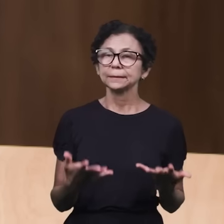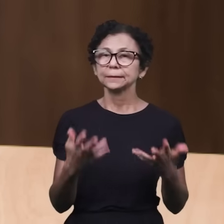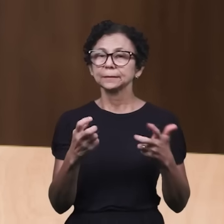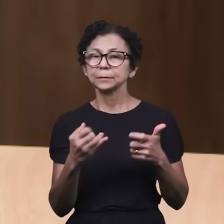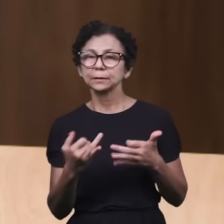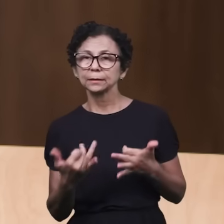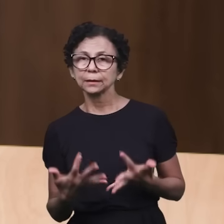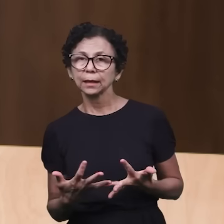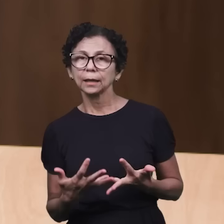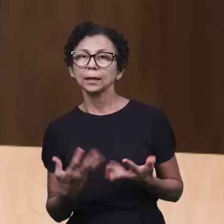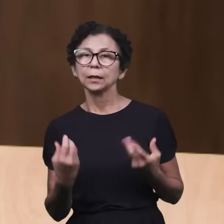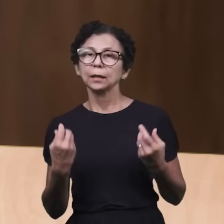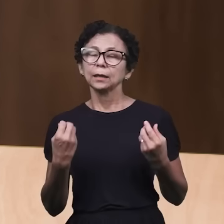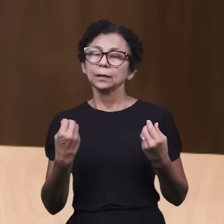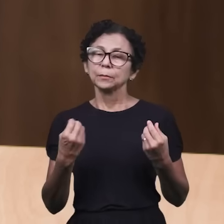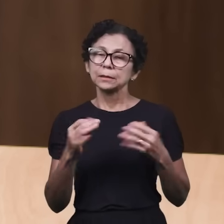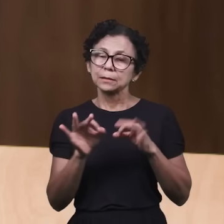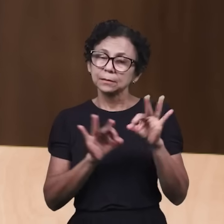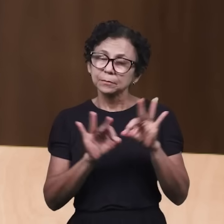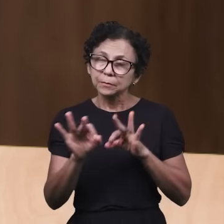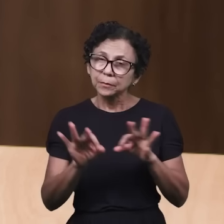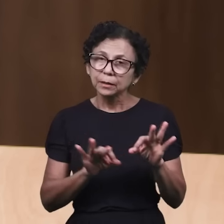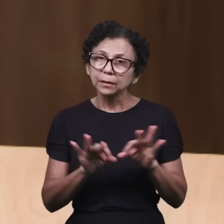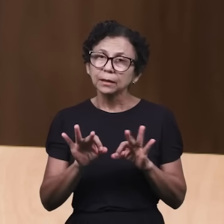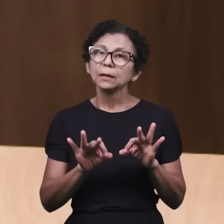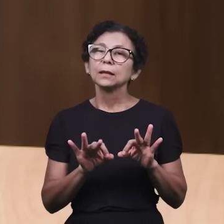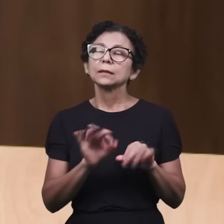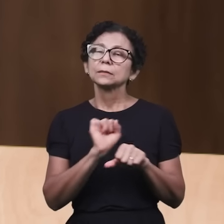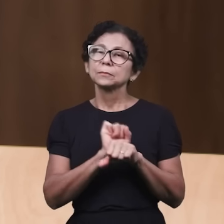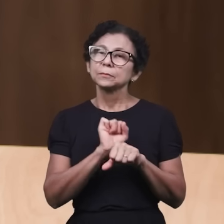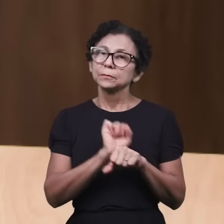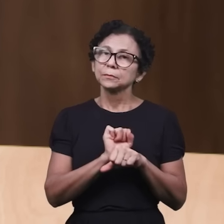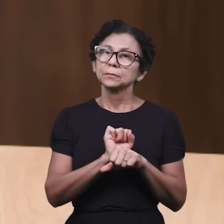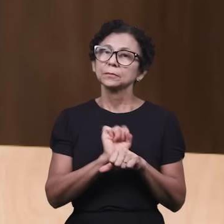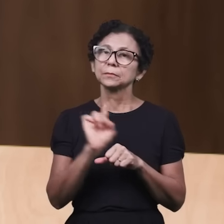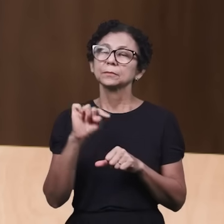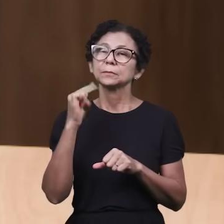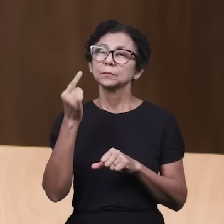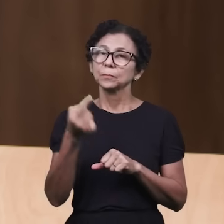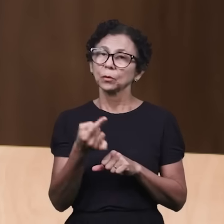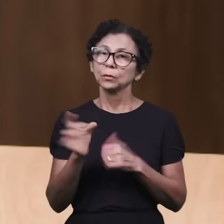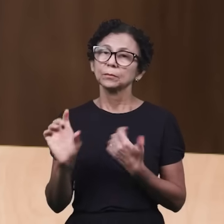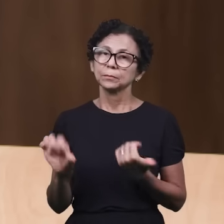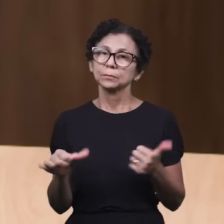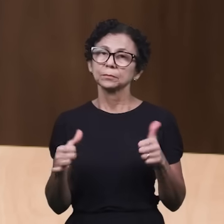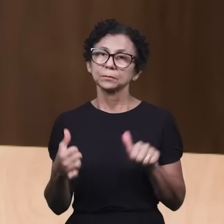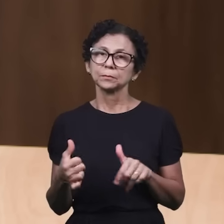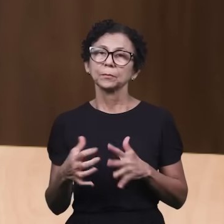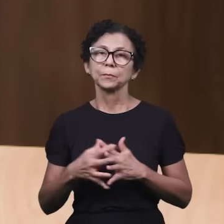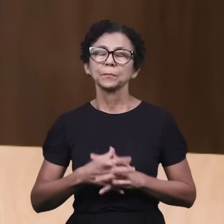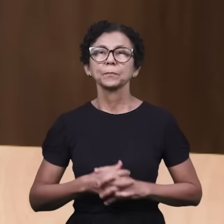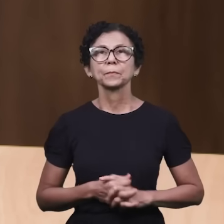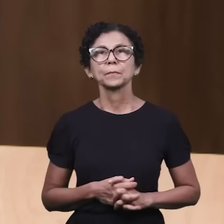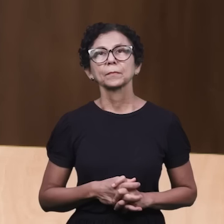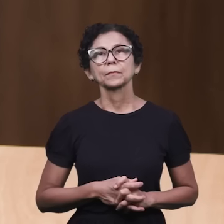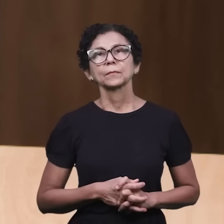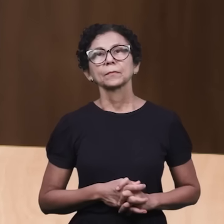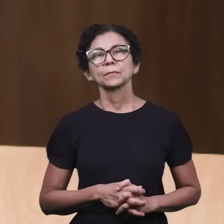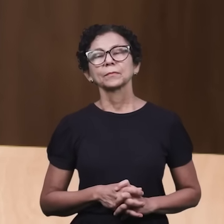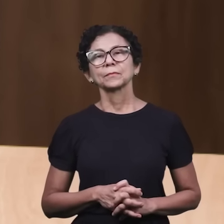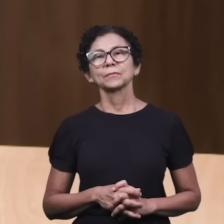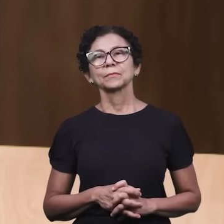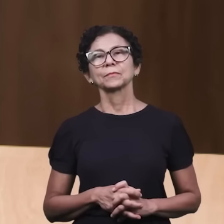aquilo, aí se ele entra no batismo e achando que aquilo está tudo normal, ele continua, mesmo depois do batismo,